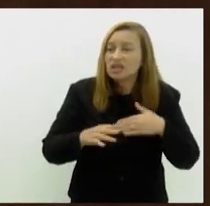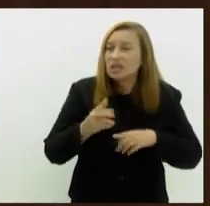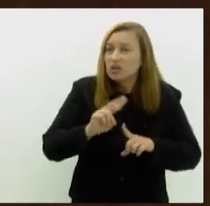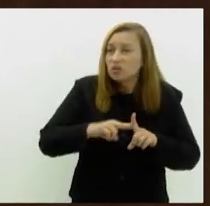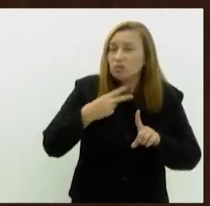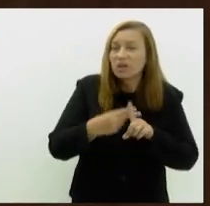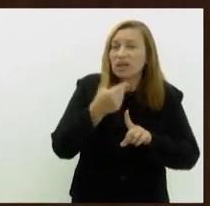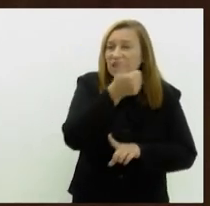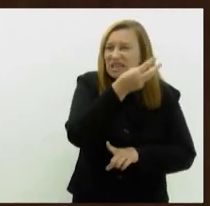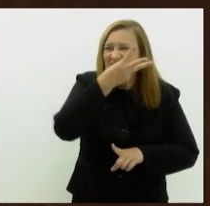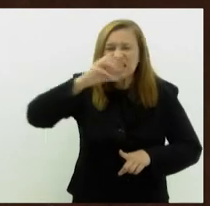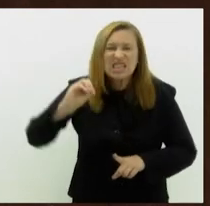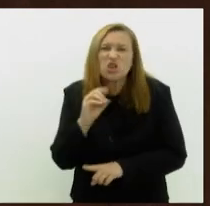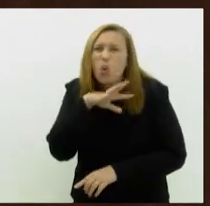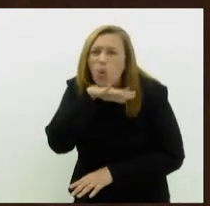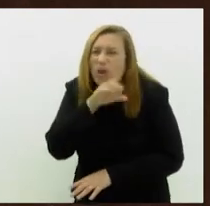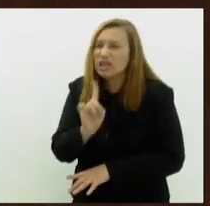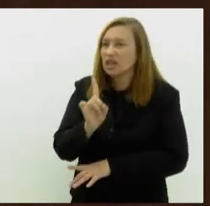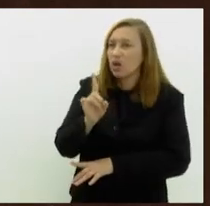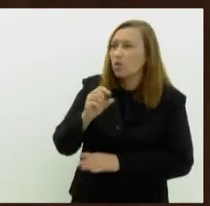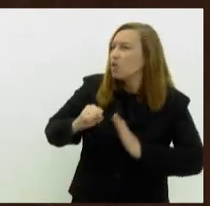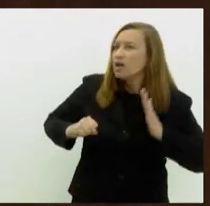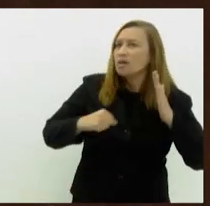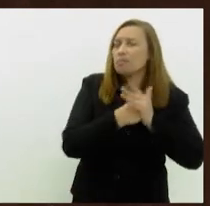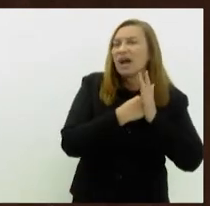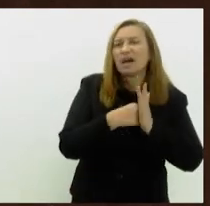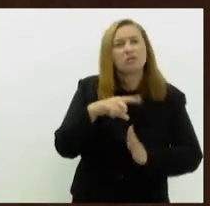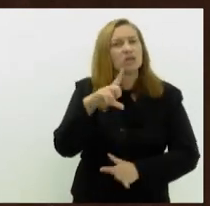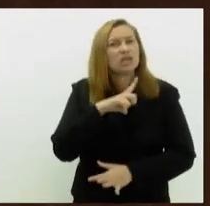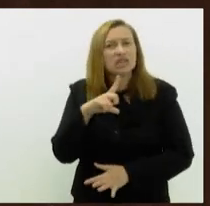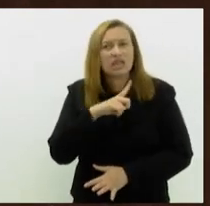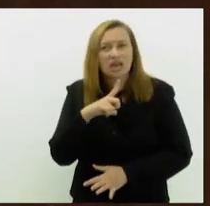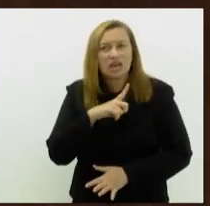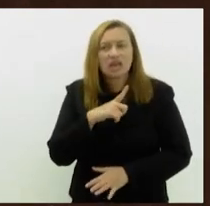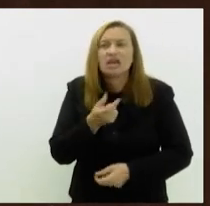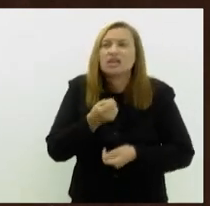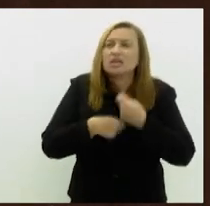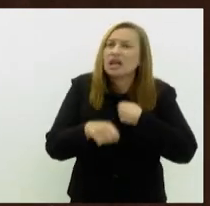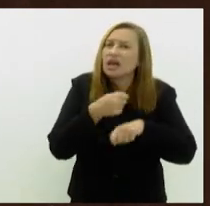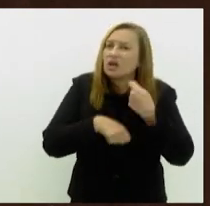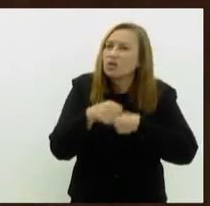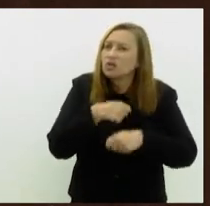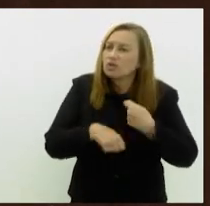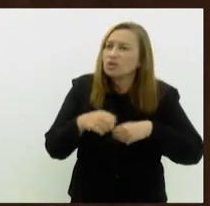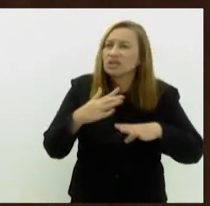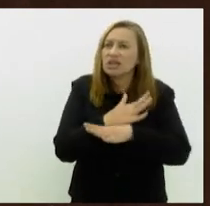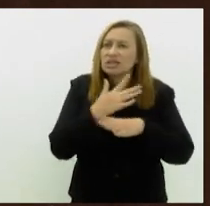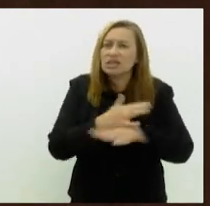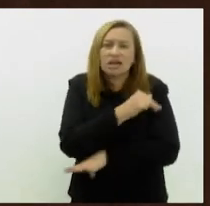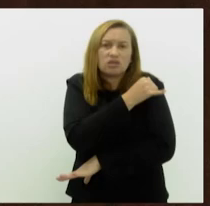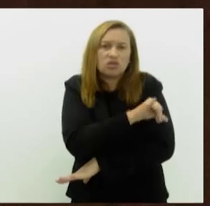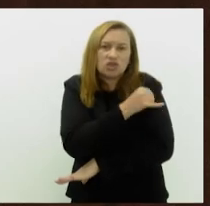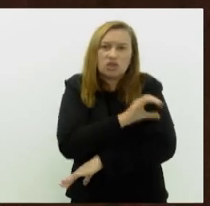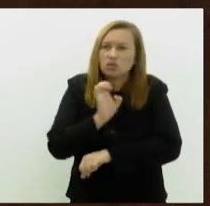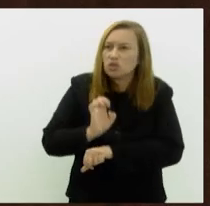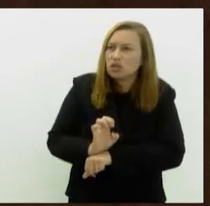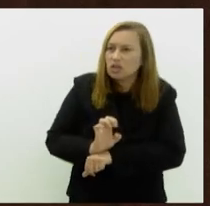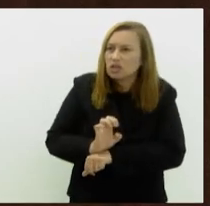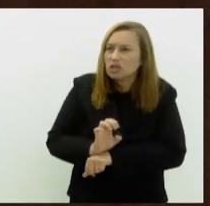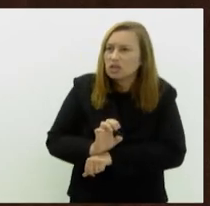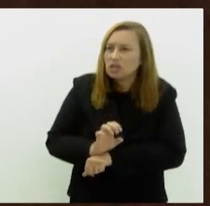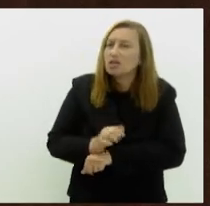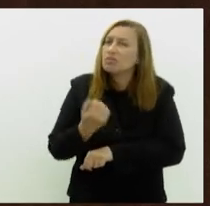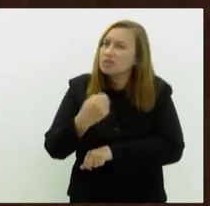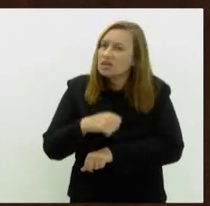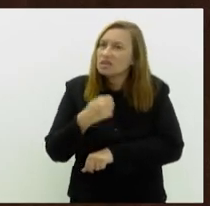não pode ser ruim. O impacto que isso teve na economia da cidade do Rio de Janeiro e do Estado é que tem que